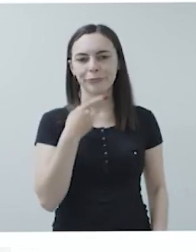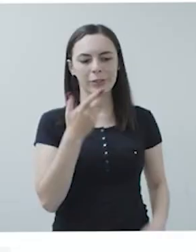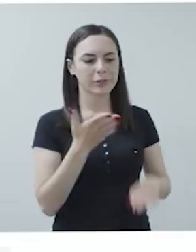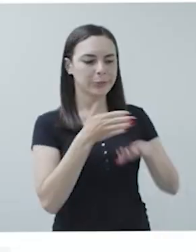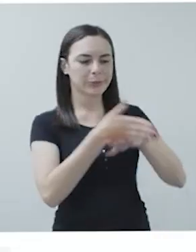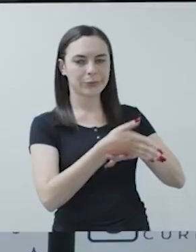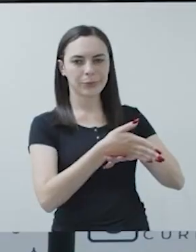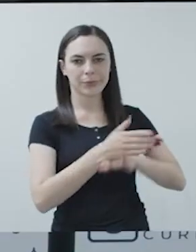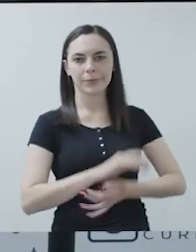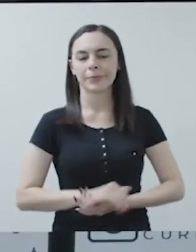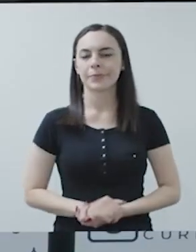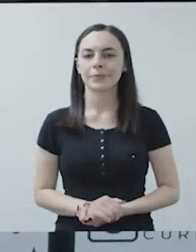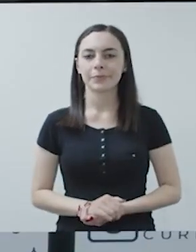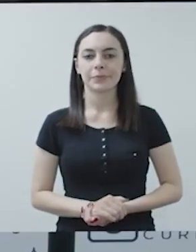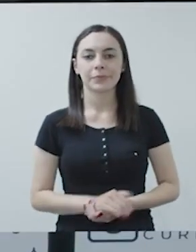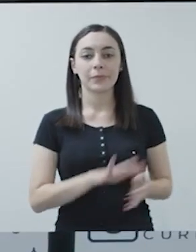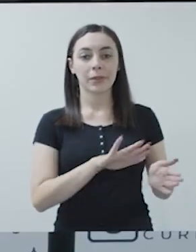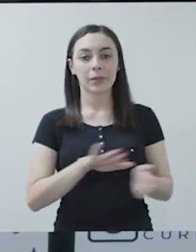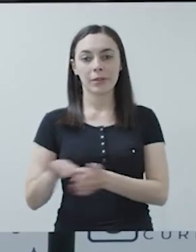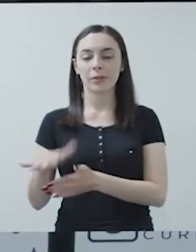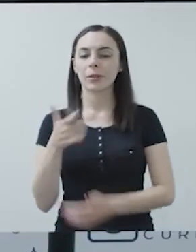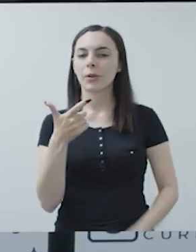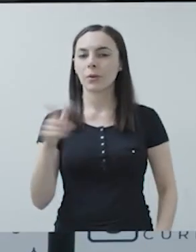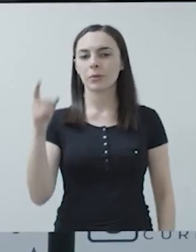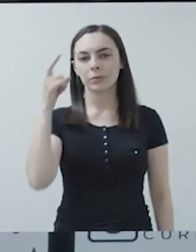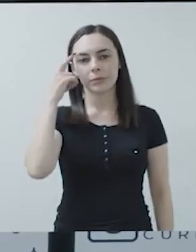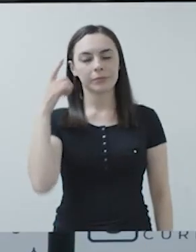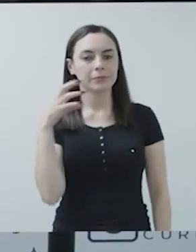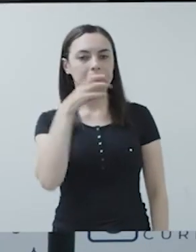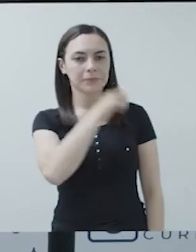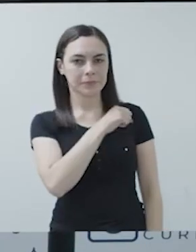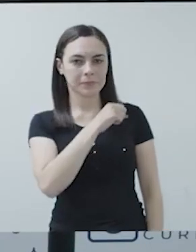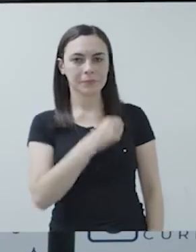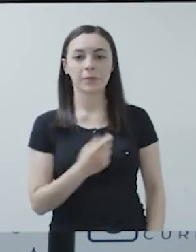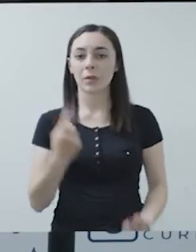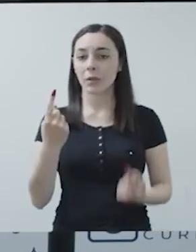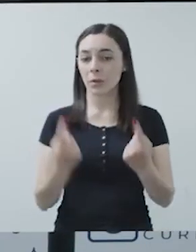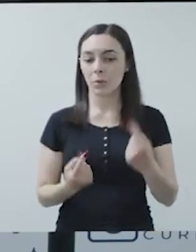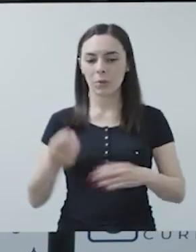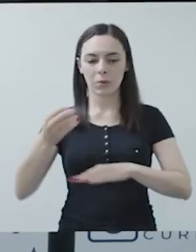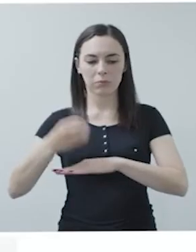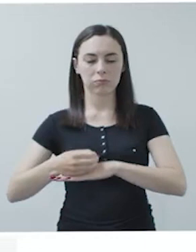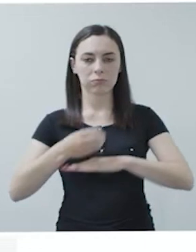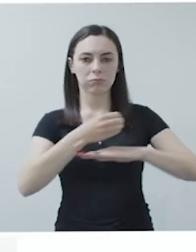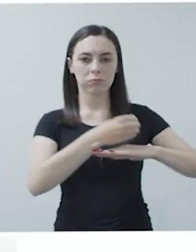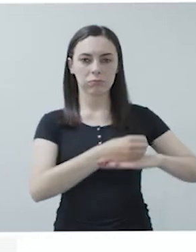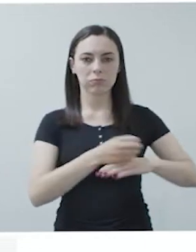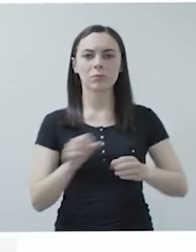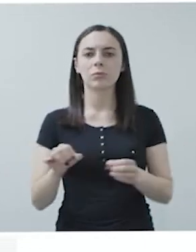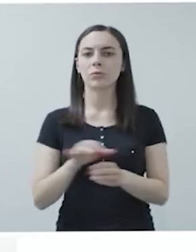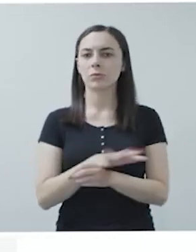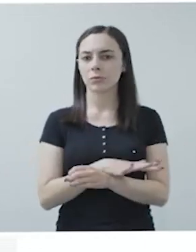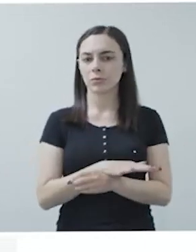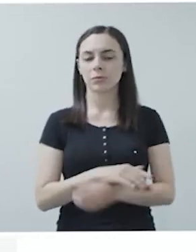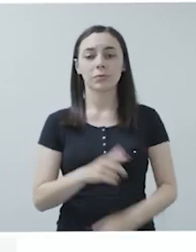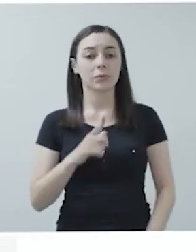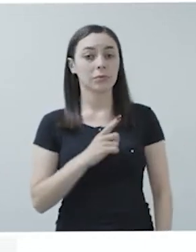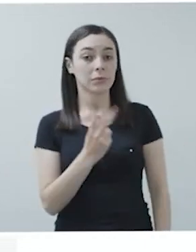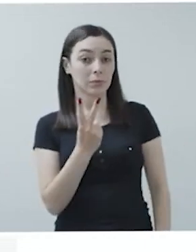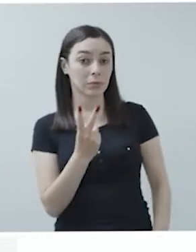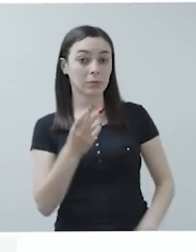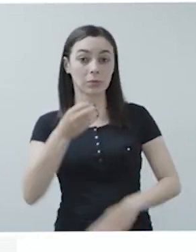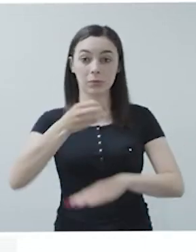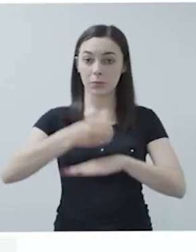número 2. Próximo, pense rápido. Olha lá. Qual recipiente está cheio? Temos dois